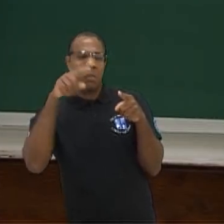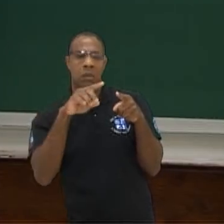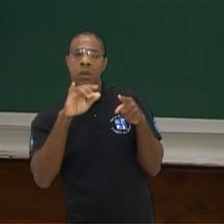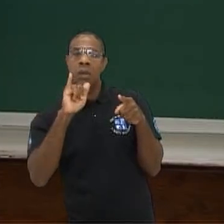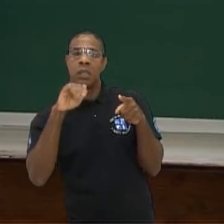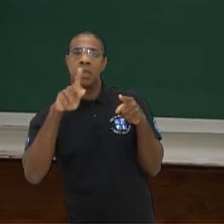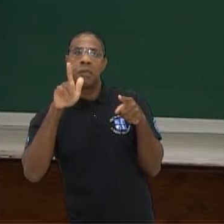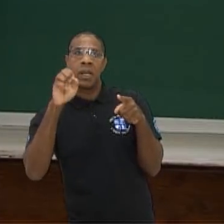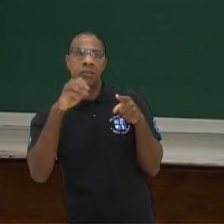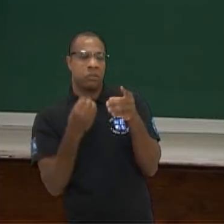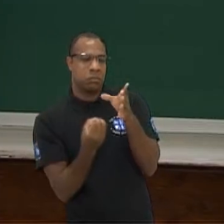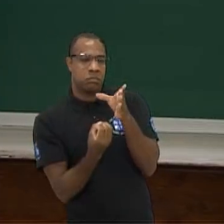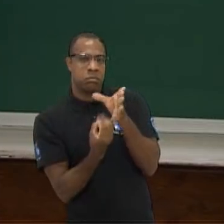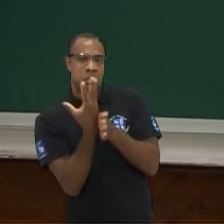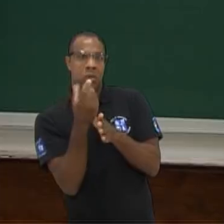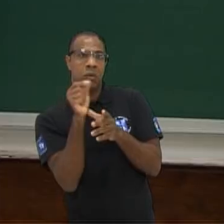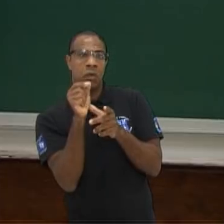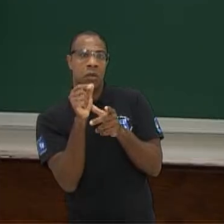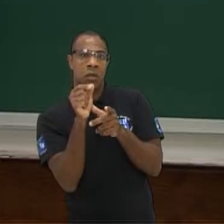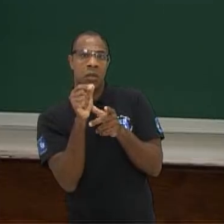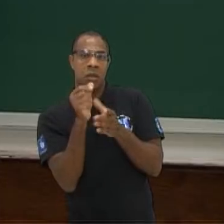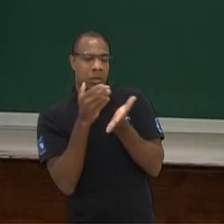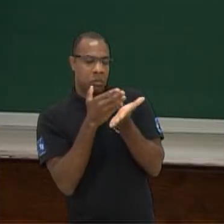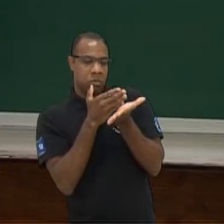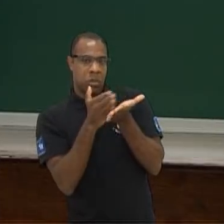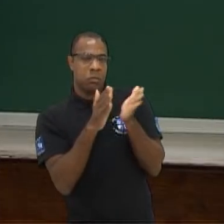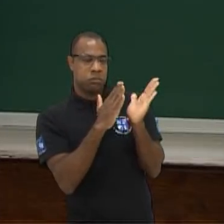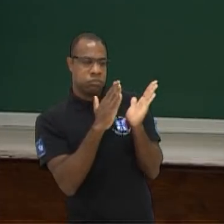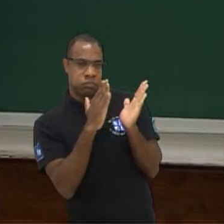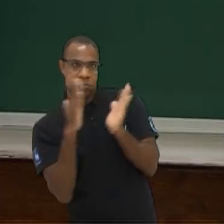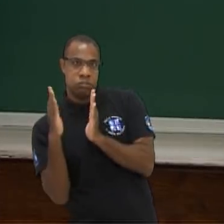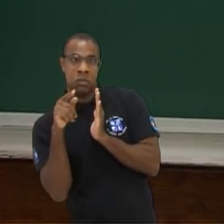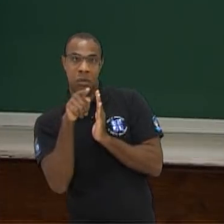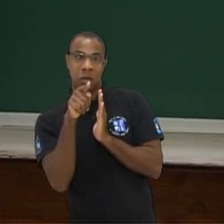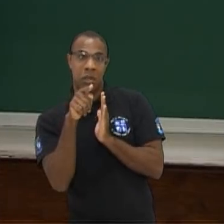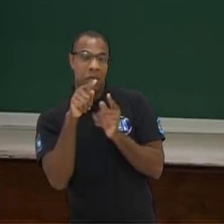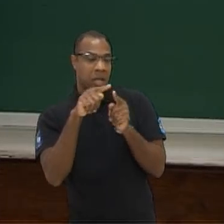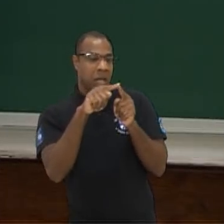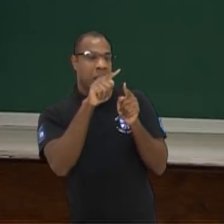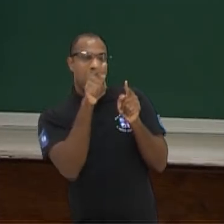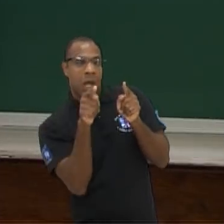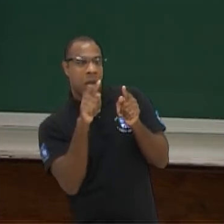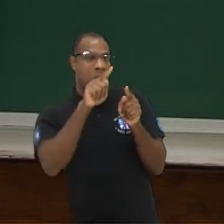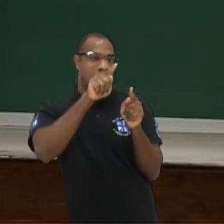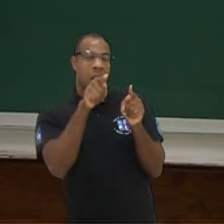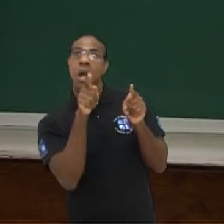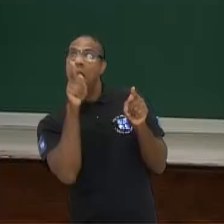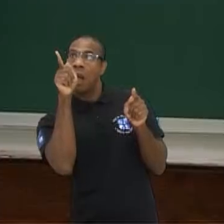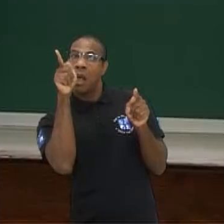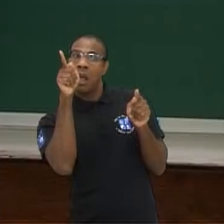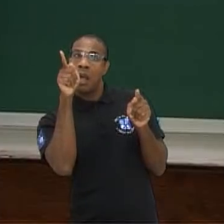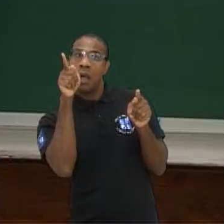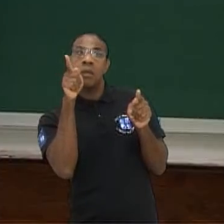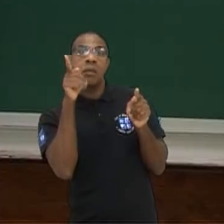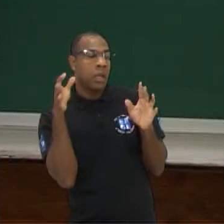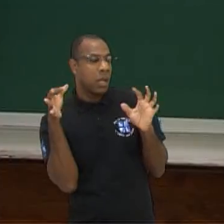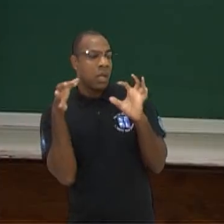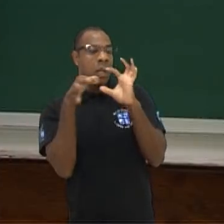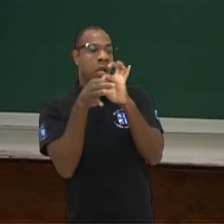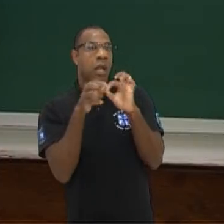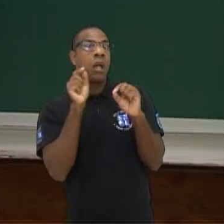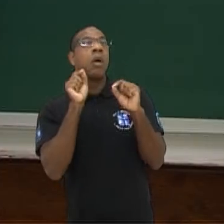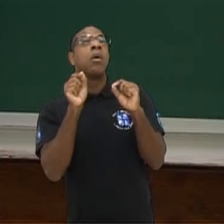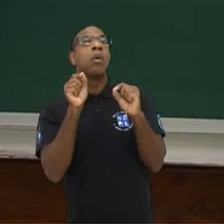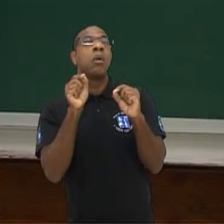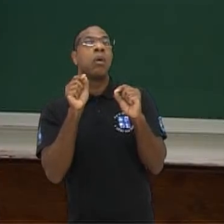estarão sendo formadas ao longo desse contexto aqui. Então, isso aqui, esse ângulo, estará diretamente associado com